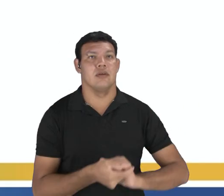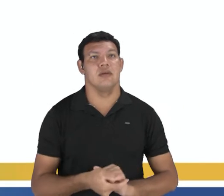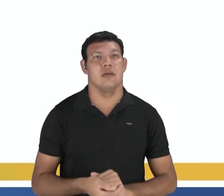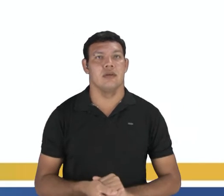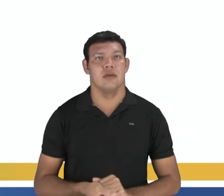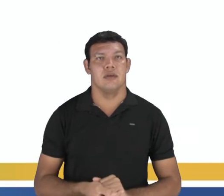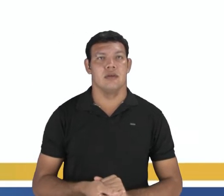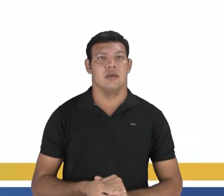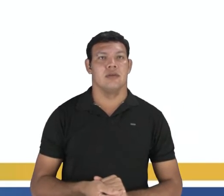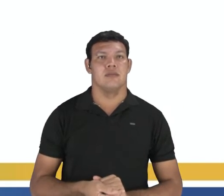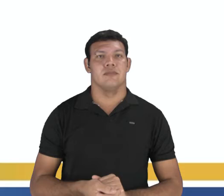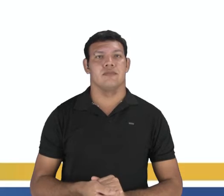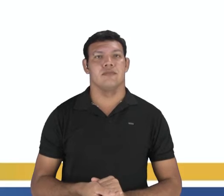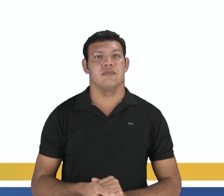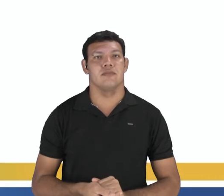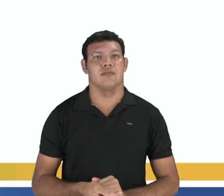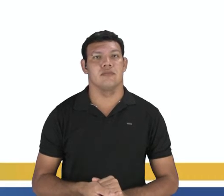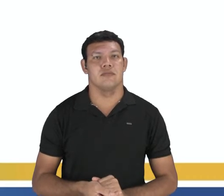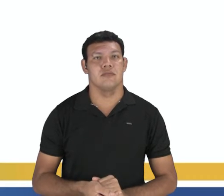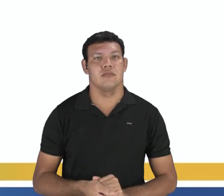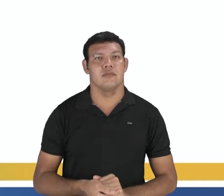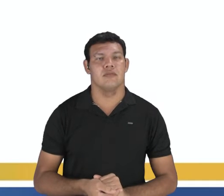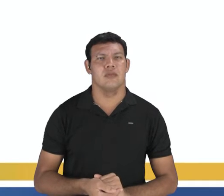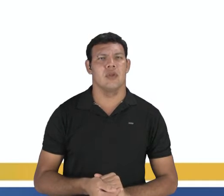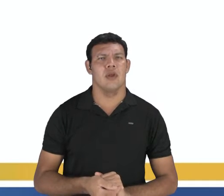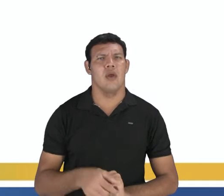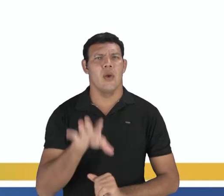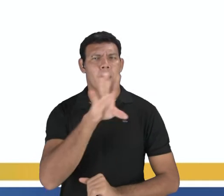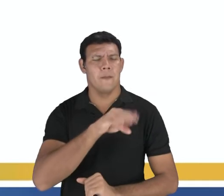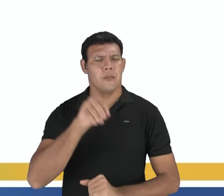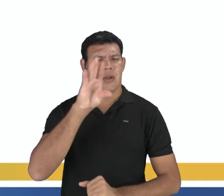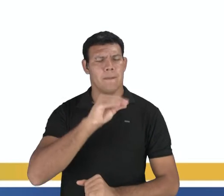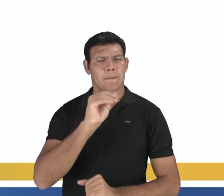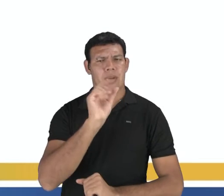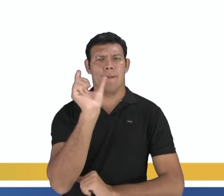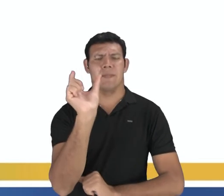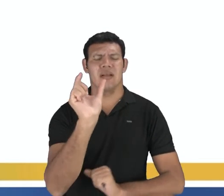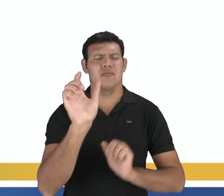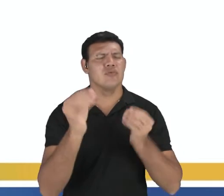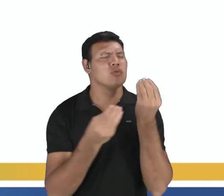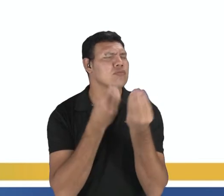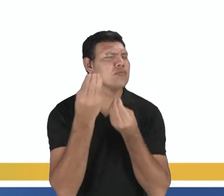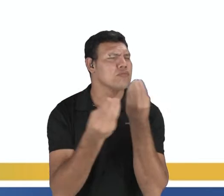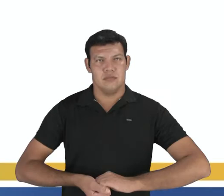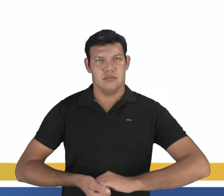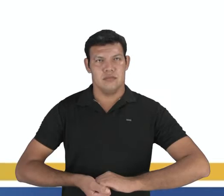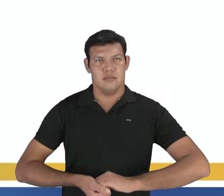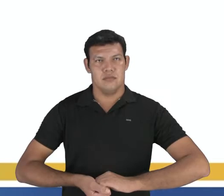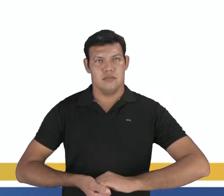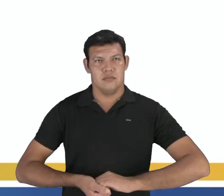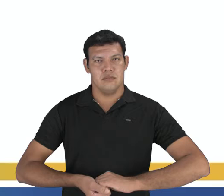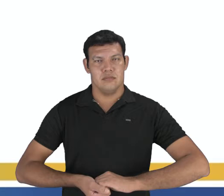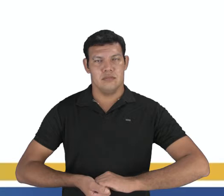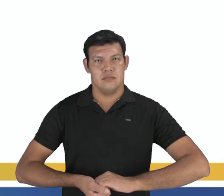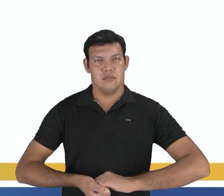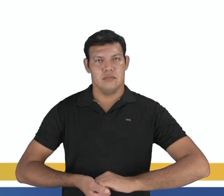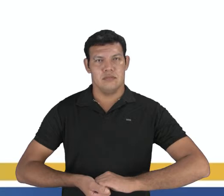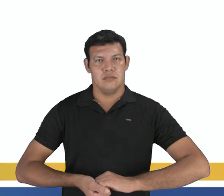UOL e não tem o canal se diz Word como pronuncia essa palavra I